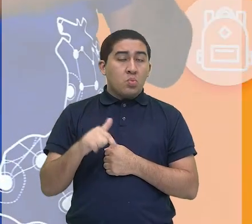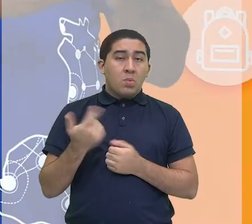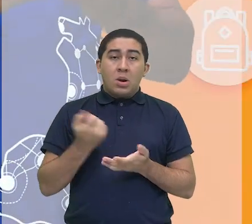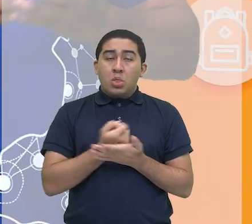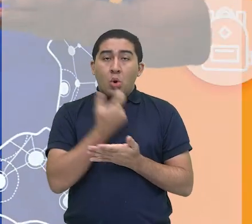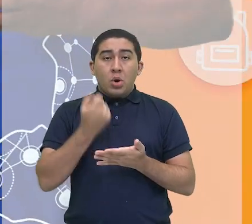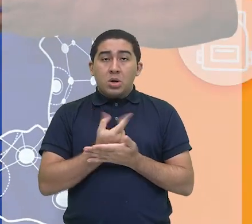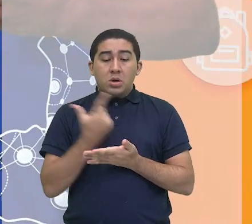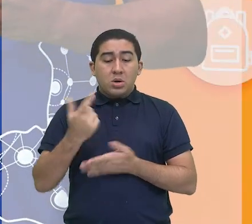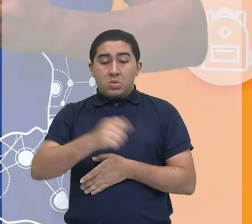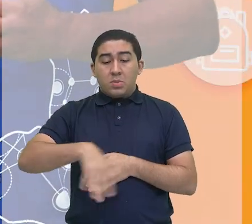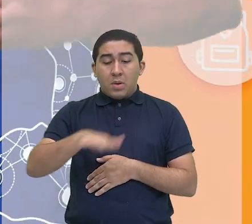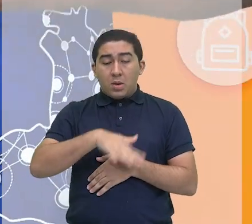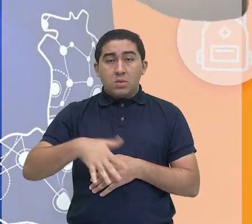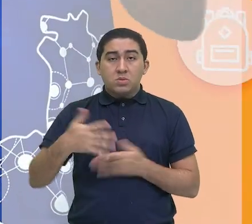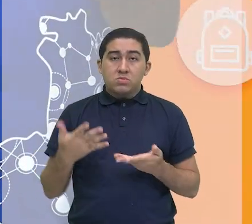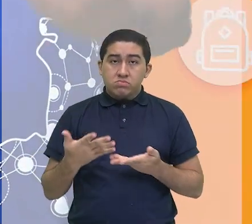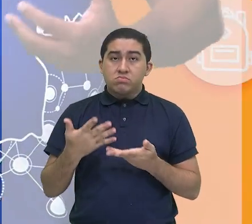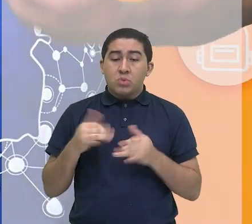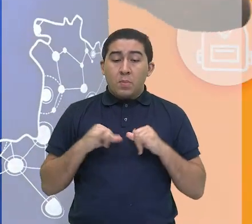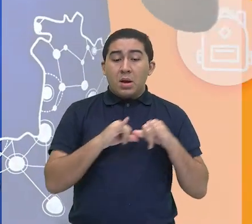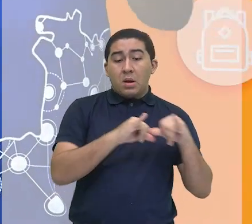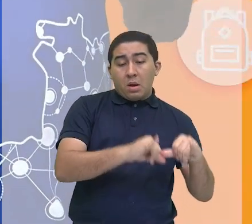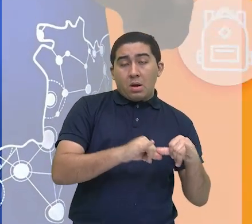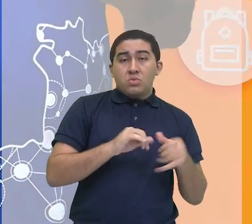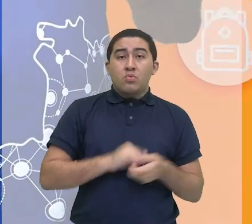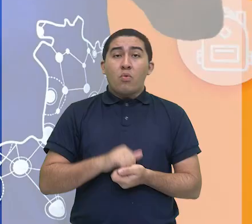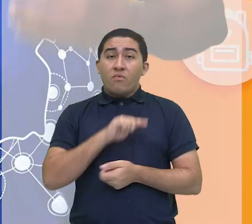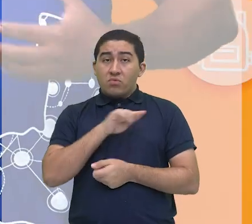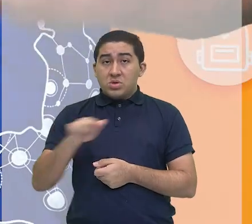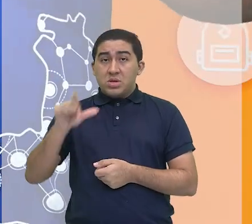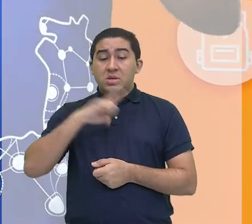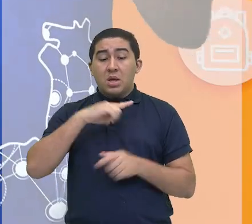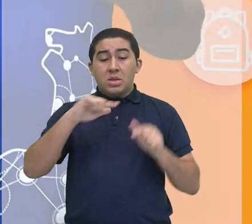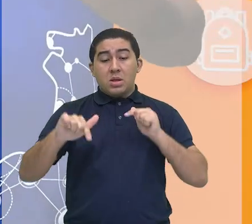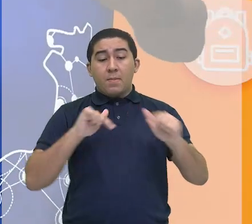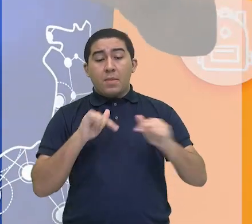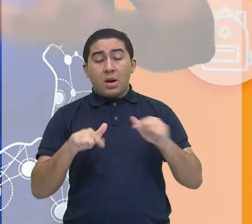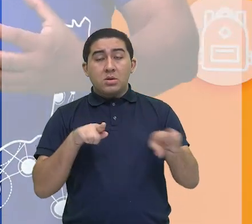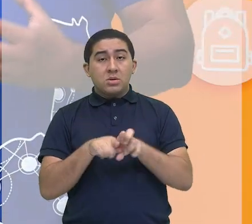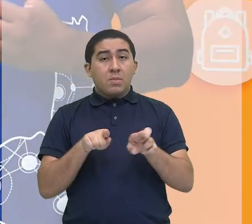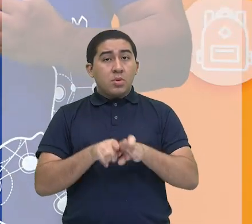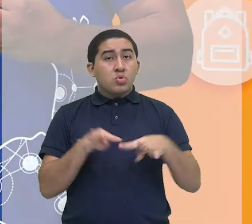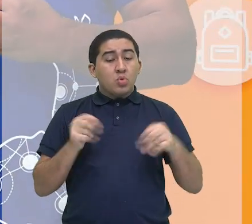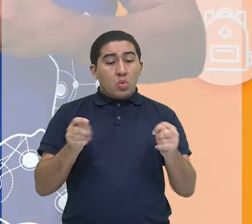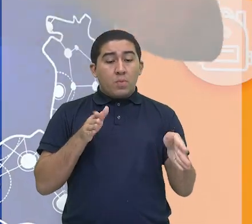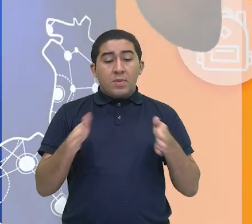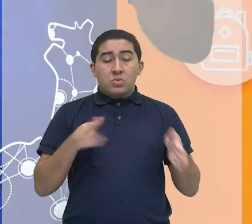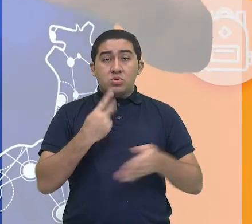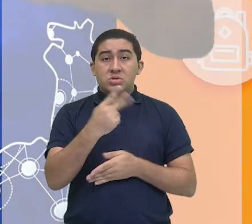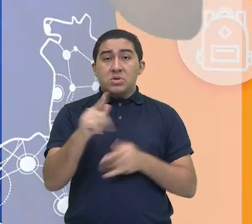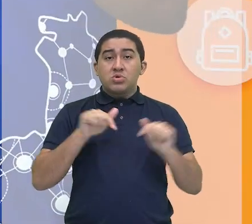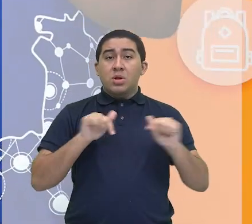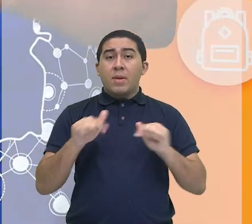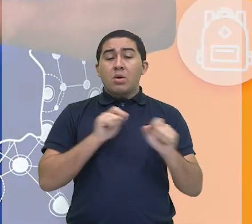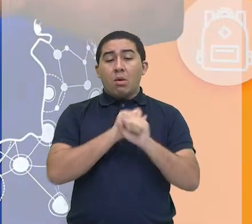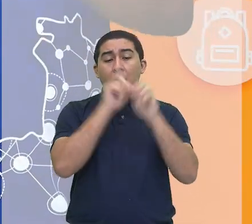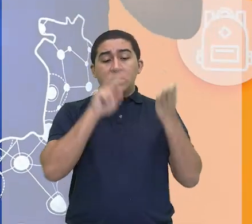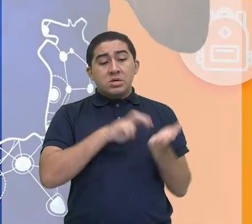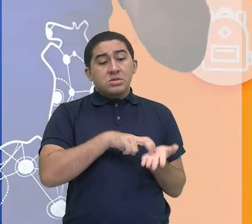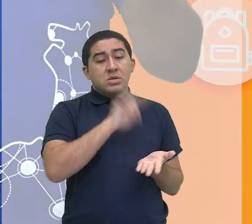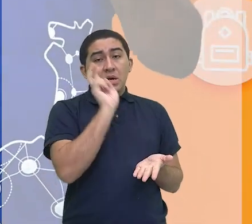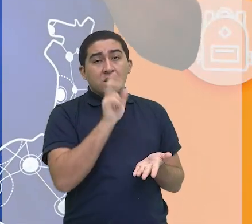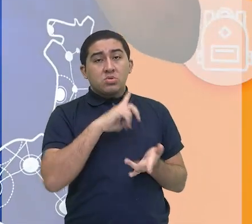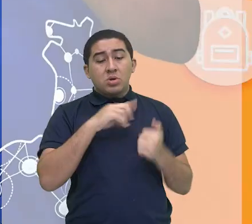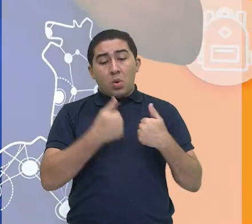no supermercado, você está ali dando a sua força de trabalho, os seus dias de trabalho, né? Acorda cedo, pega